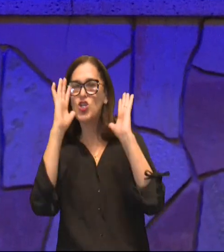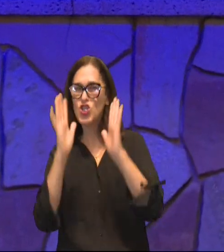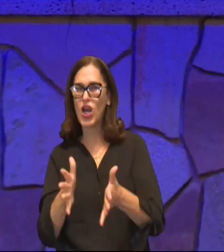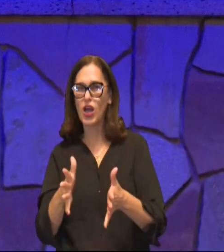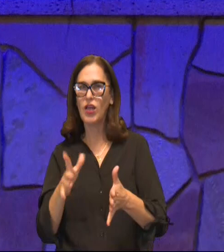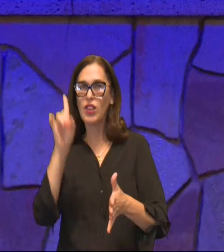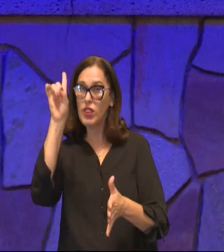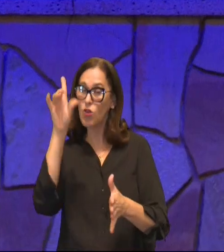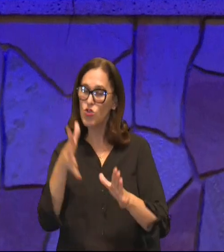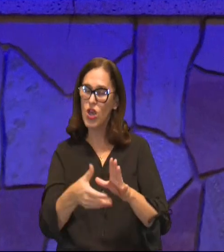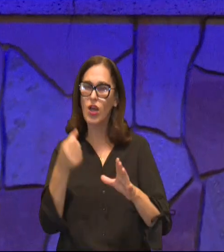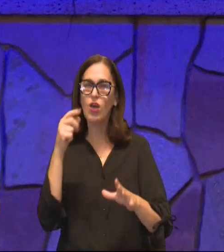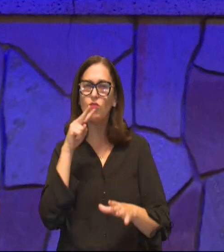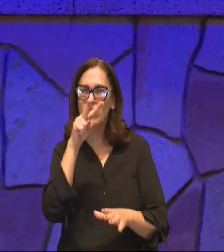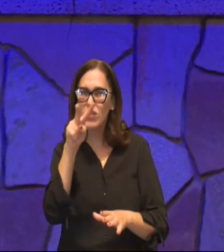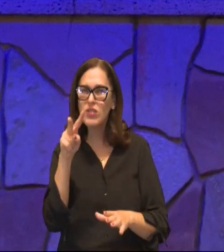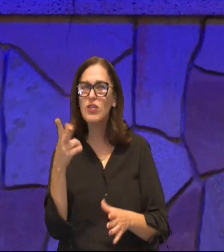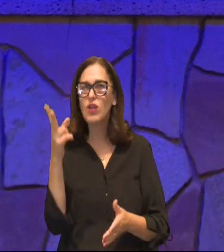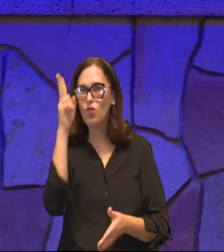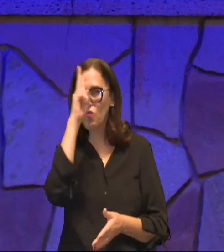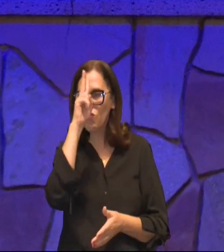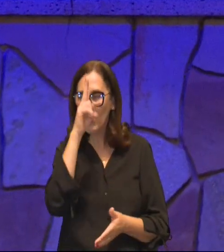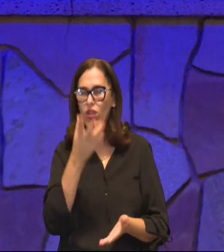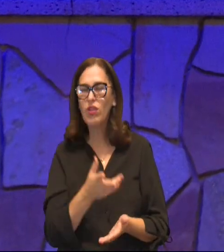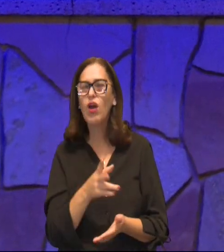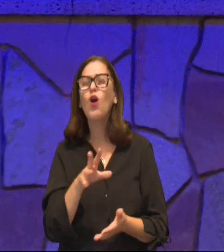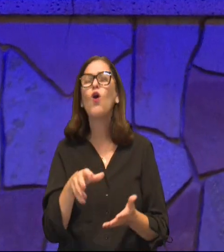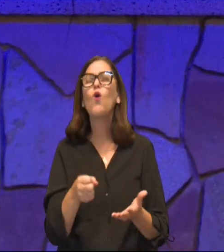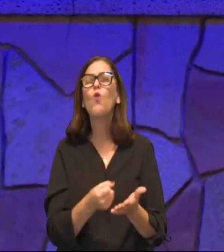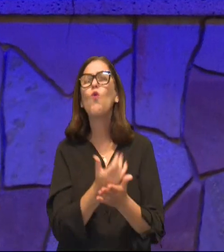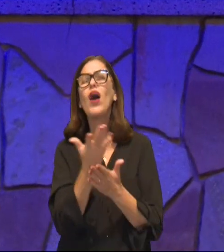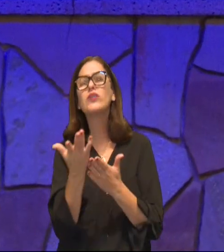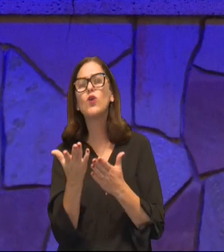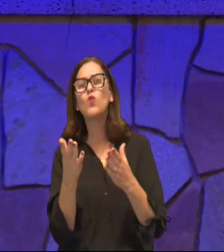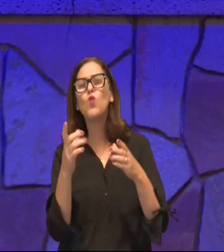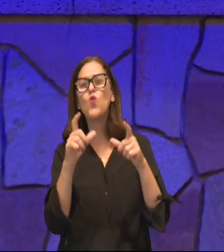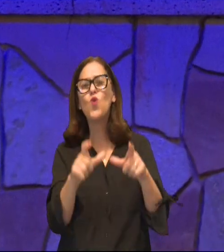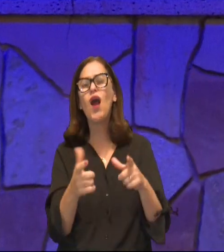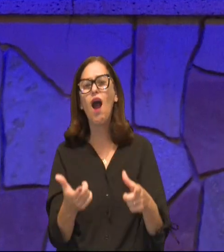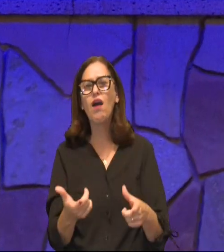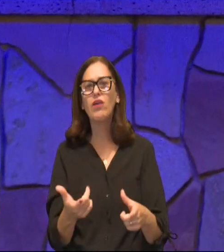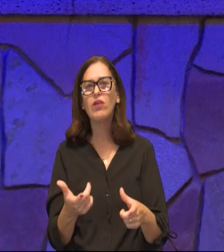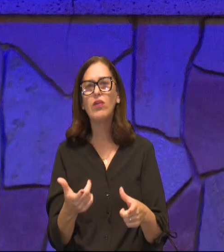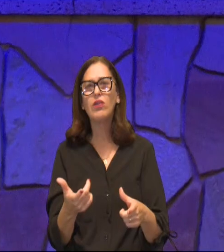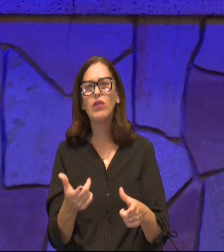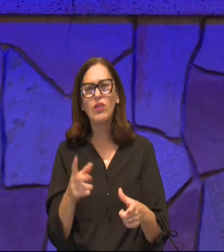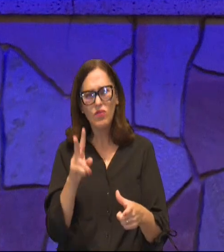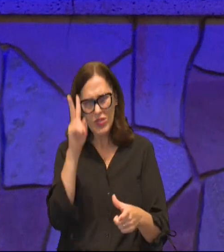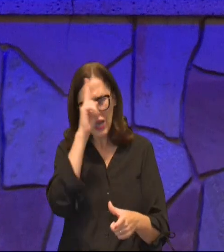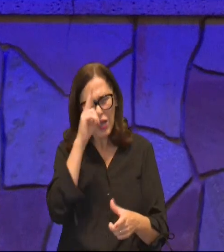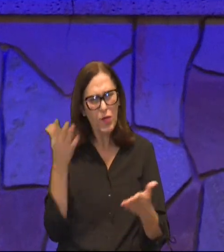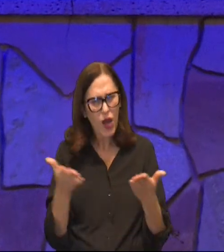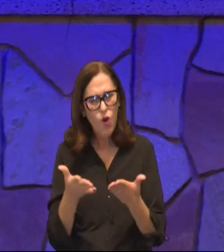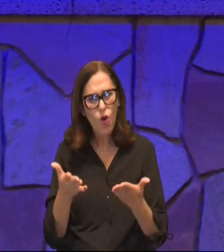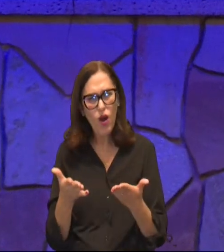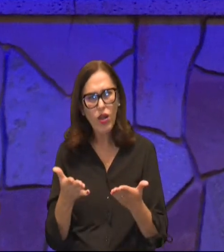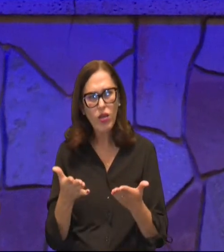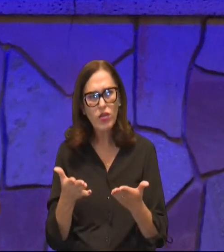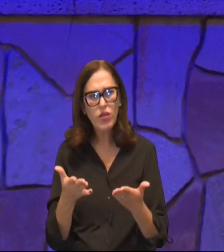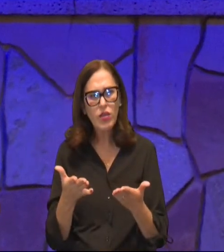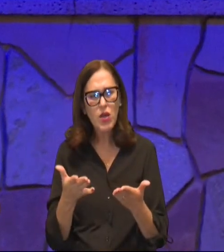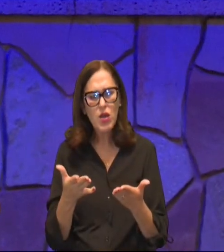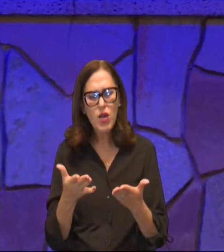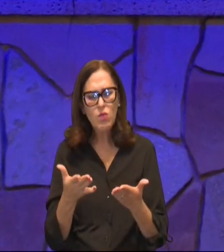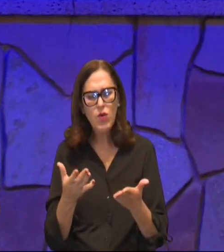cavados, queridos? Vocês que estão ouvindo essas coisas. Quais são? Você consegue se lembrar agora de algo que tenha